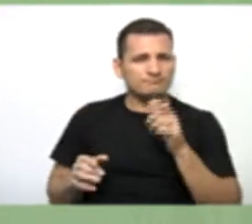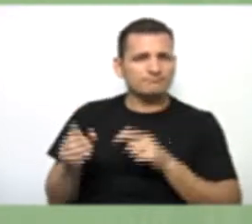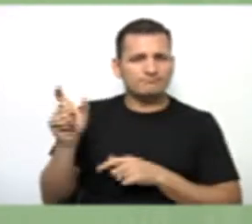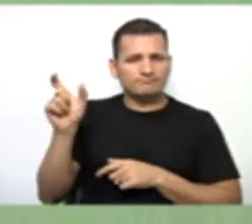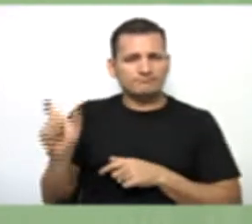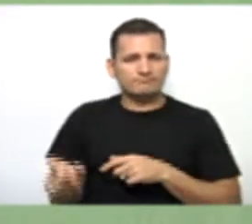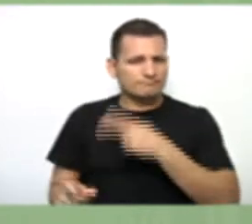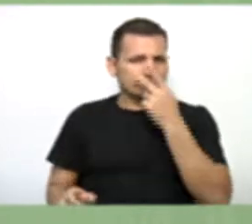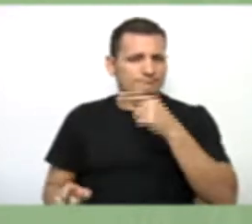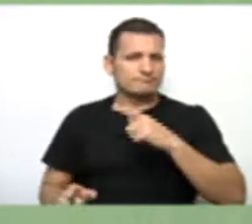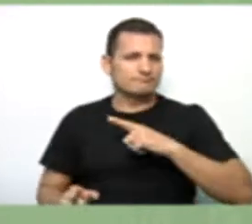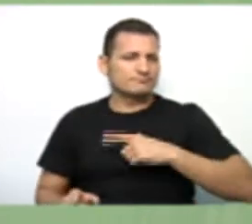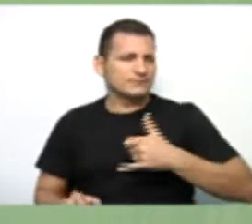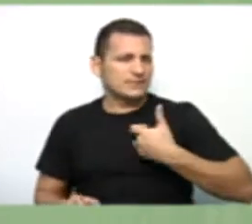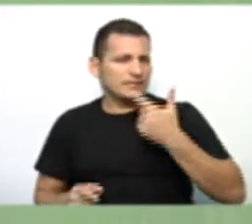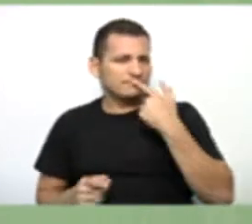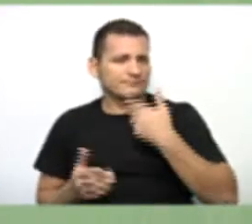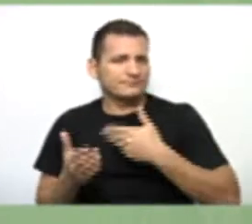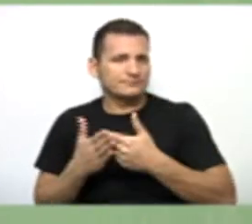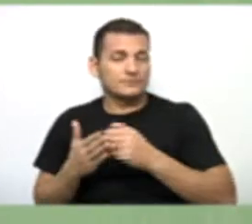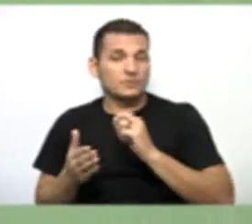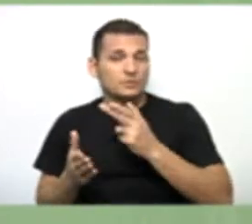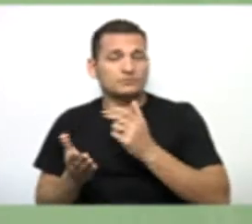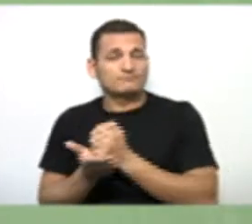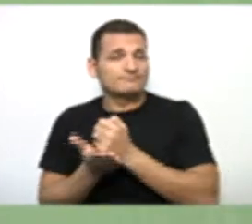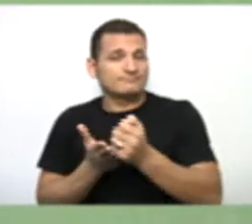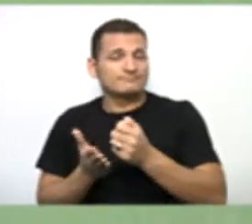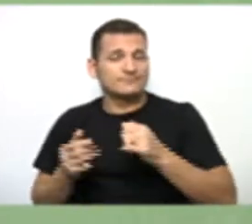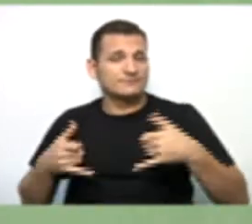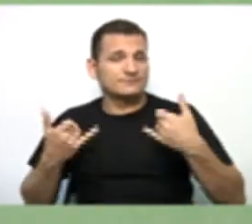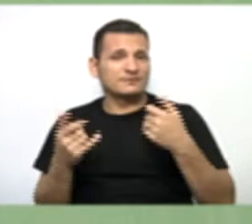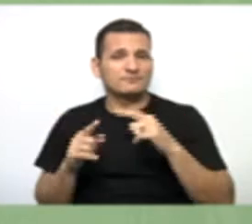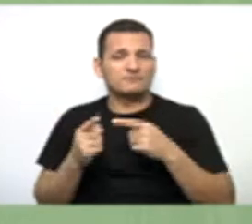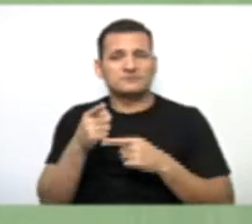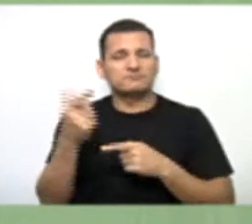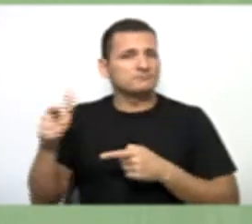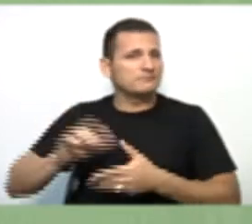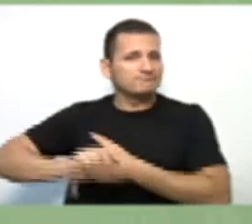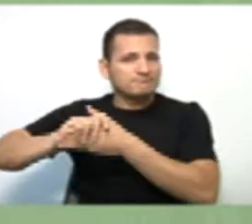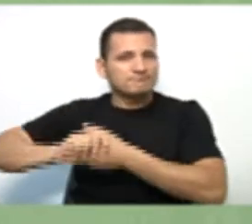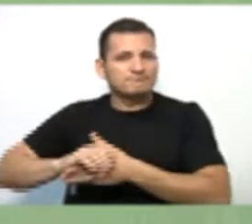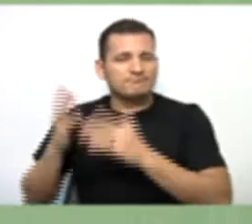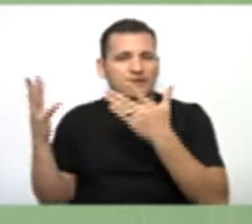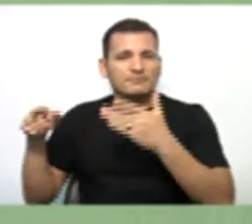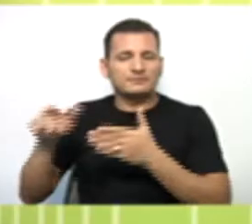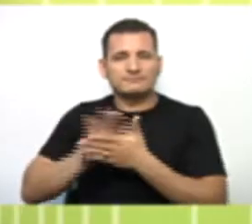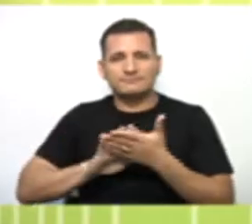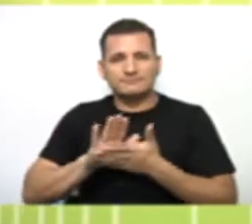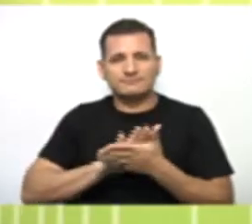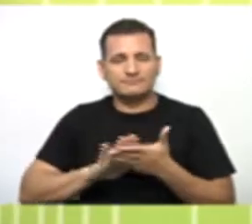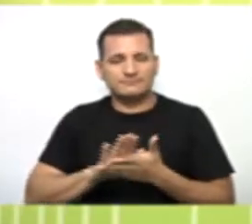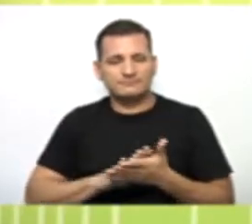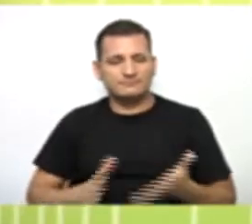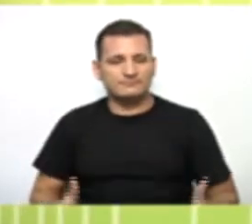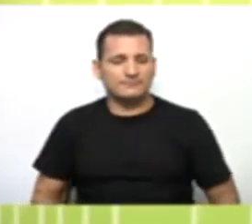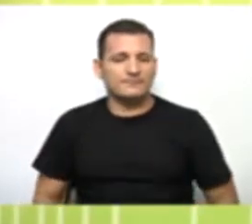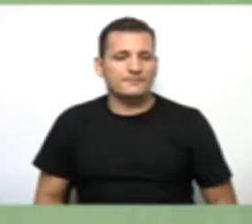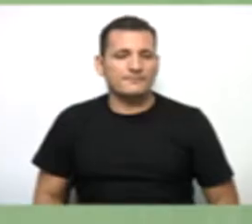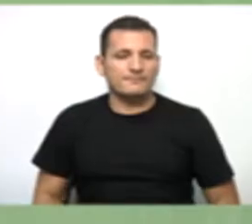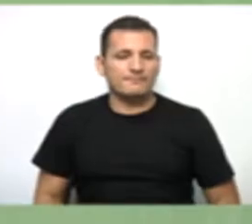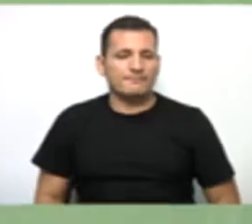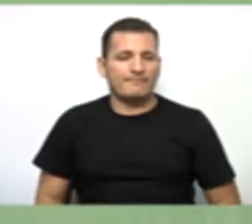perto do aniversário dela? Ou de repente passou o aniversário dela e você nem cumprimenta pelo aniversário dela, tá certo? Vamos